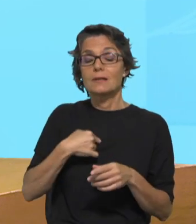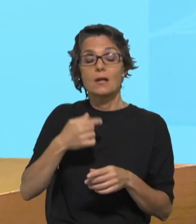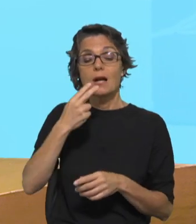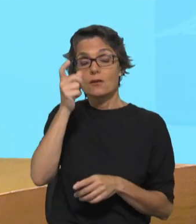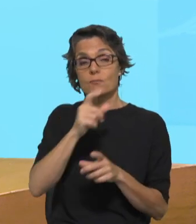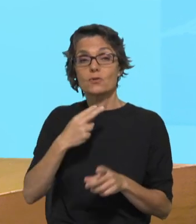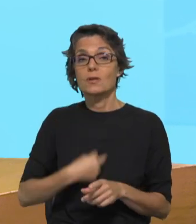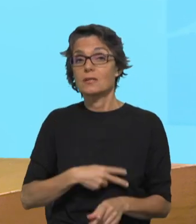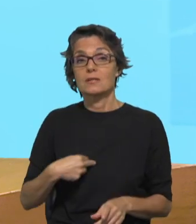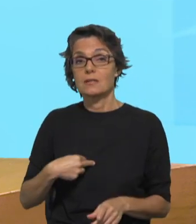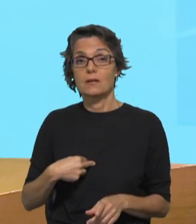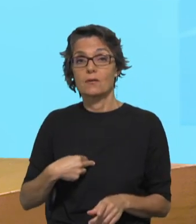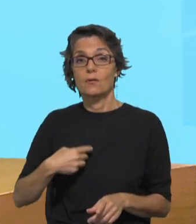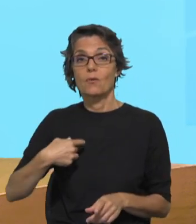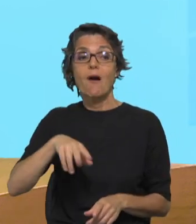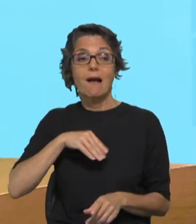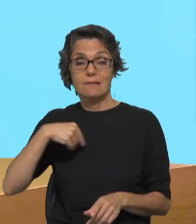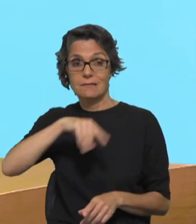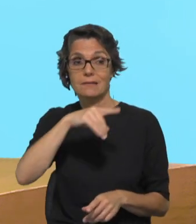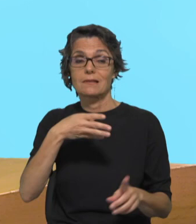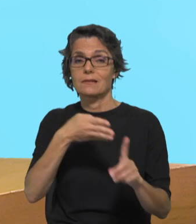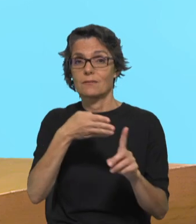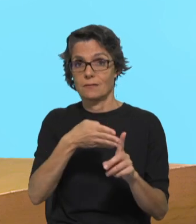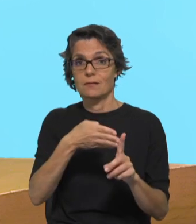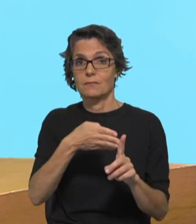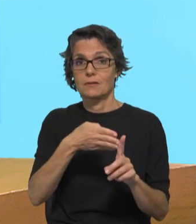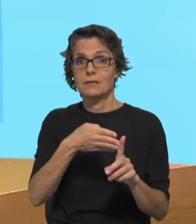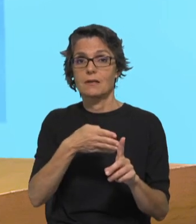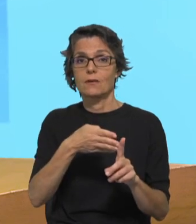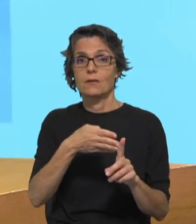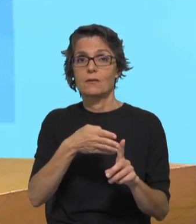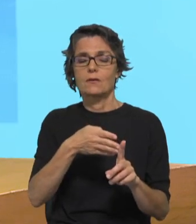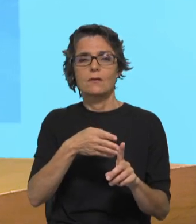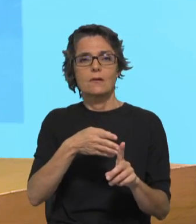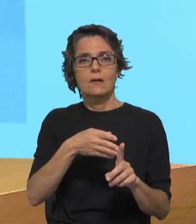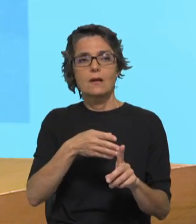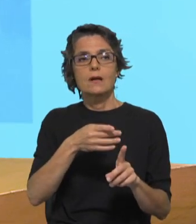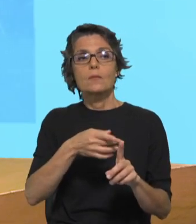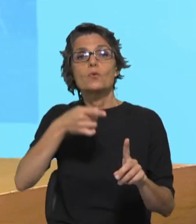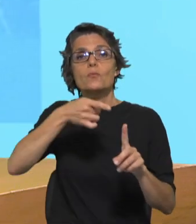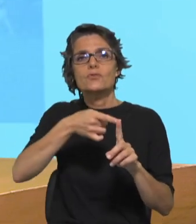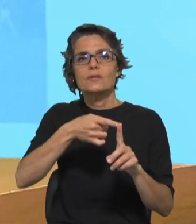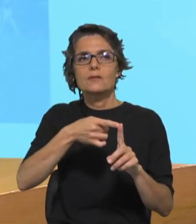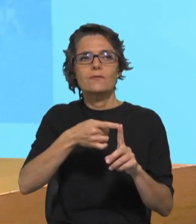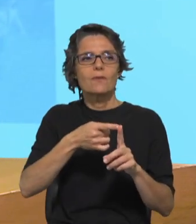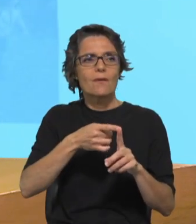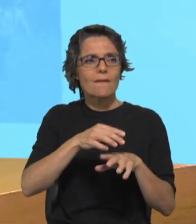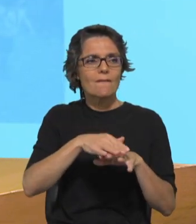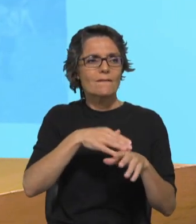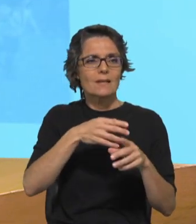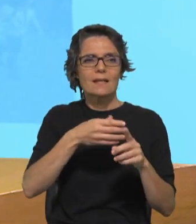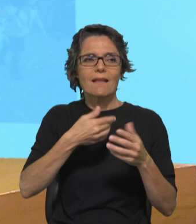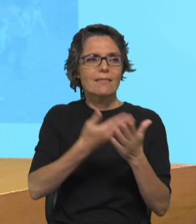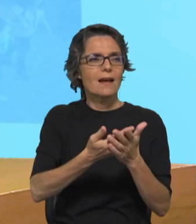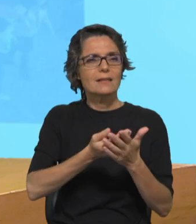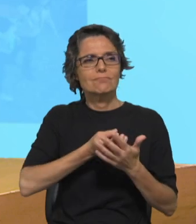há de ser de nenhum tipo interesseiro. Há de ser fazer o bem porque o outro